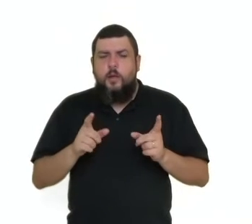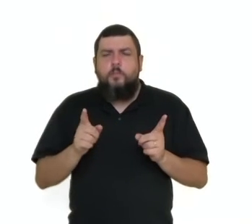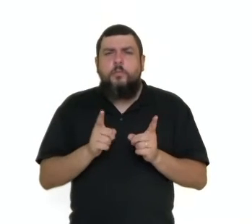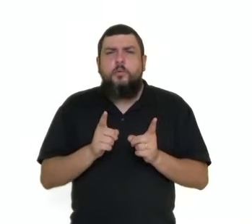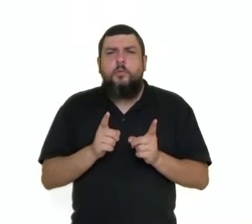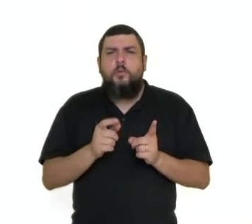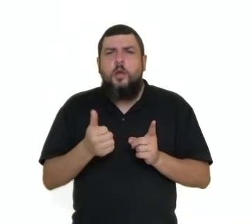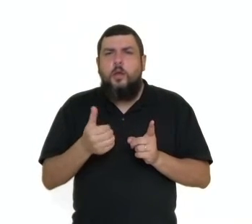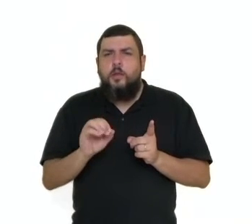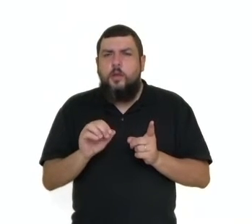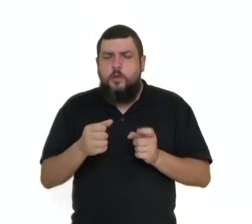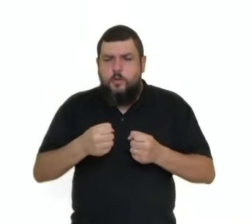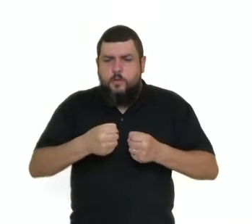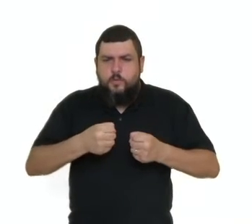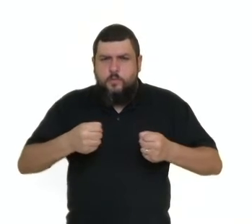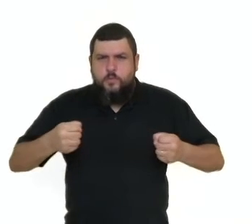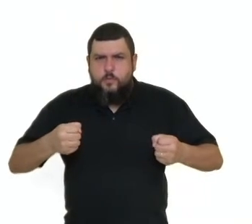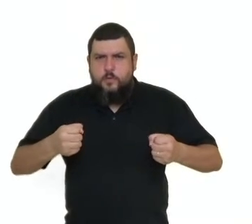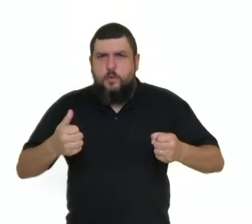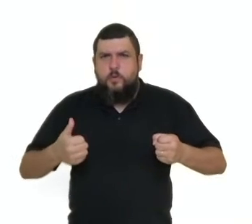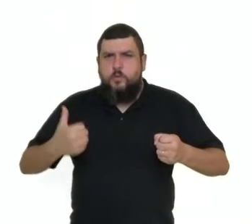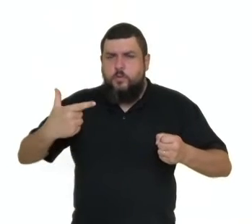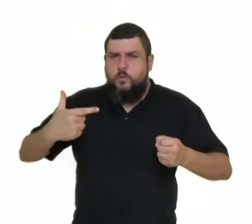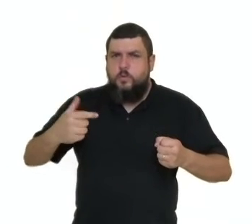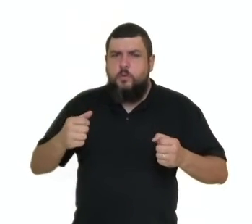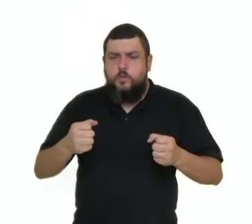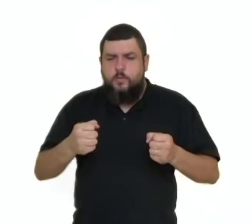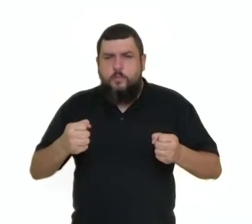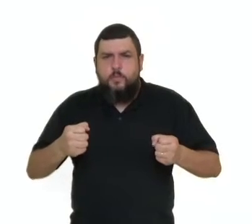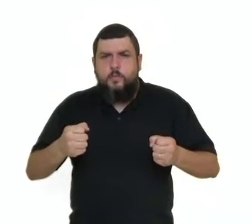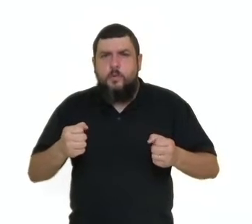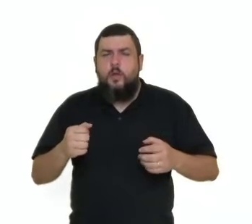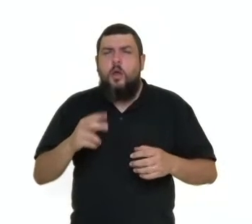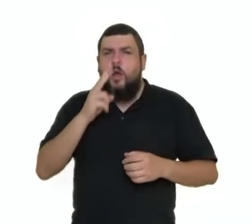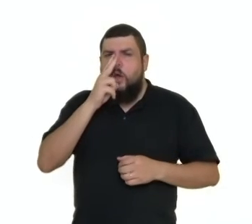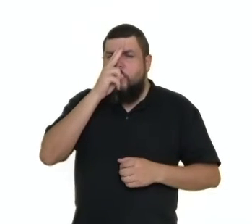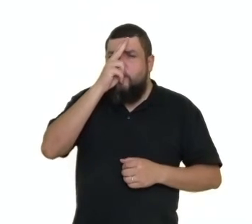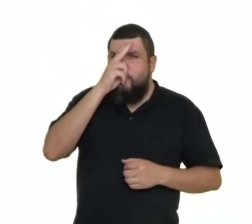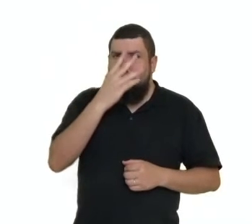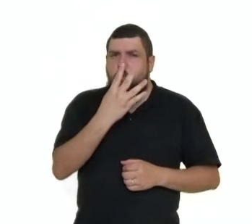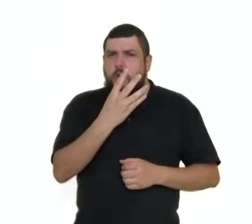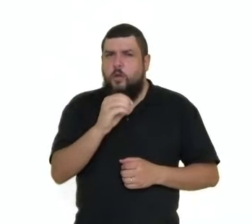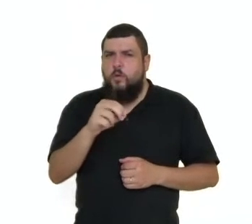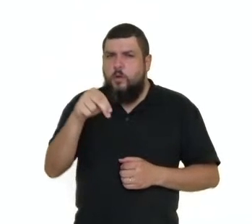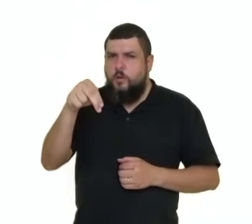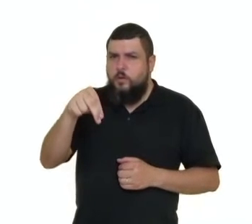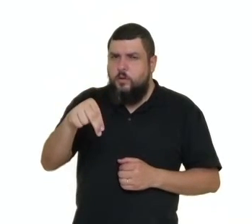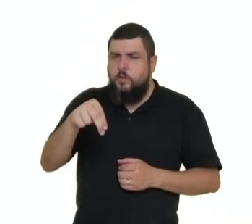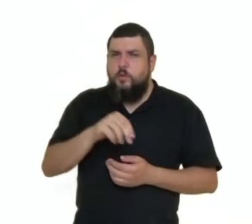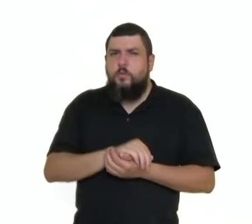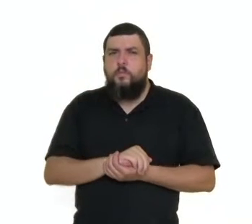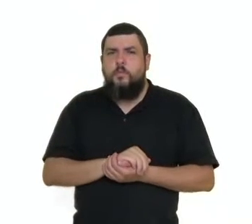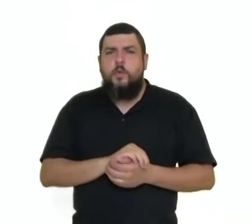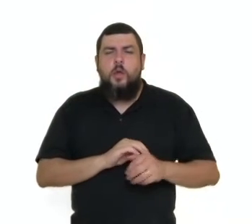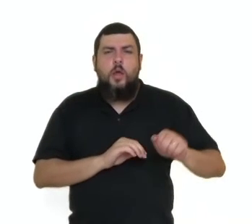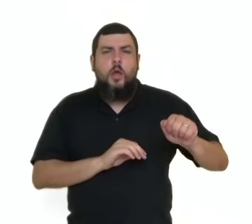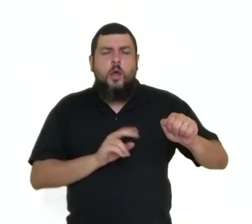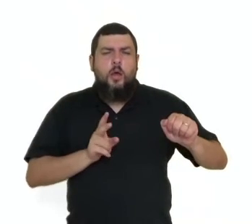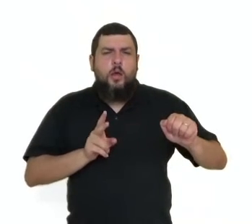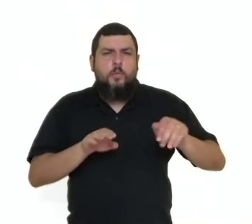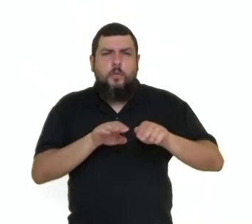uma mola exerce uma força elástica de 40 newtons. Em relação a essa mola, determine a sua constante elástica e